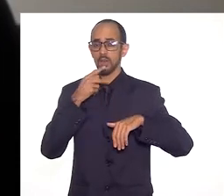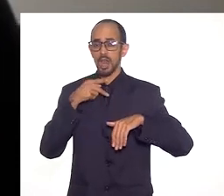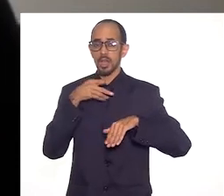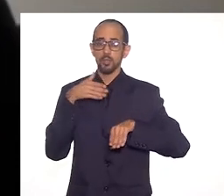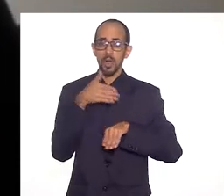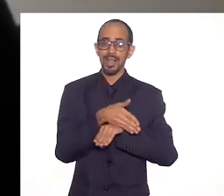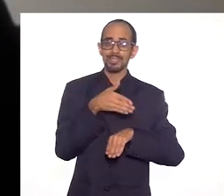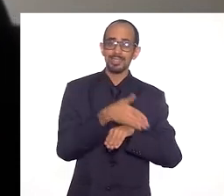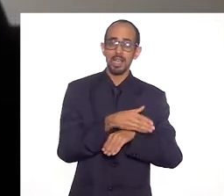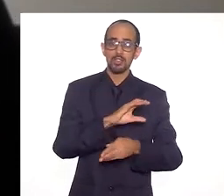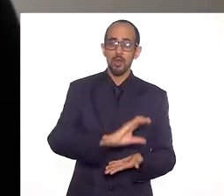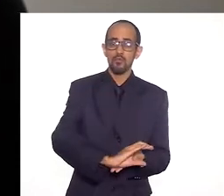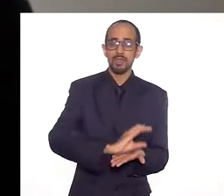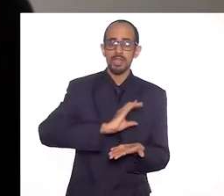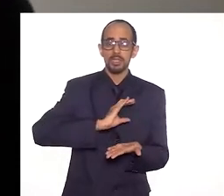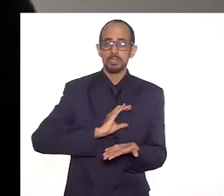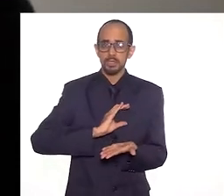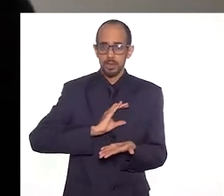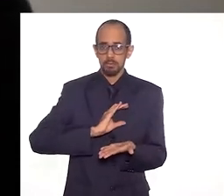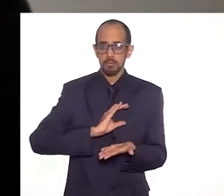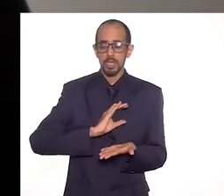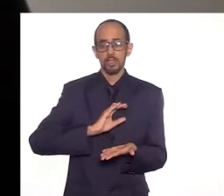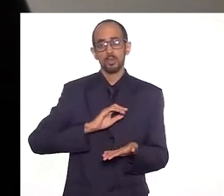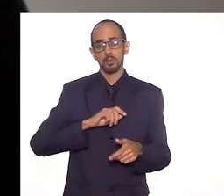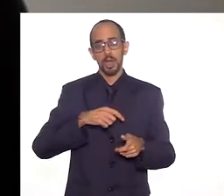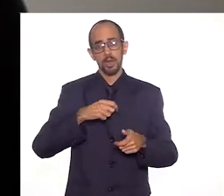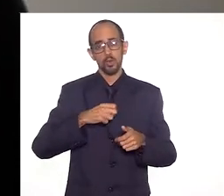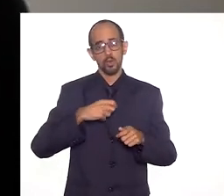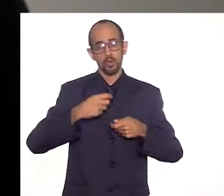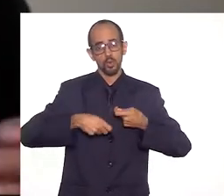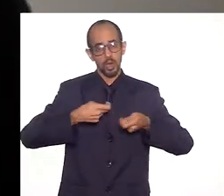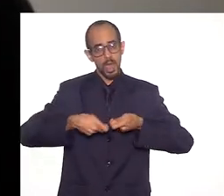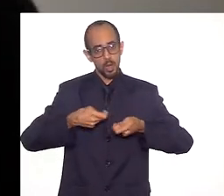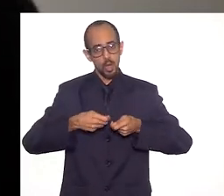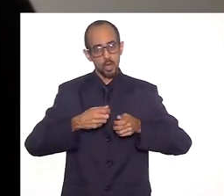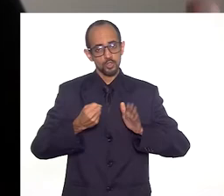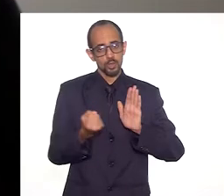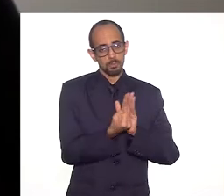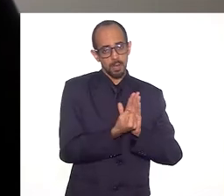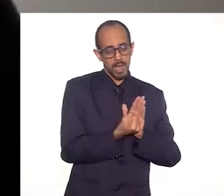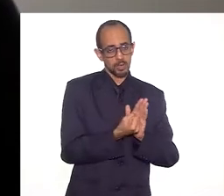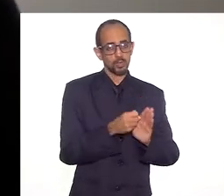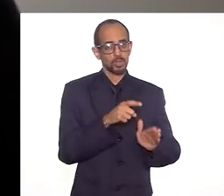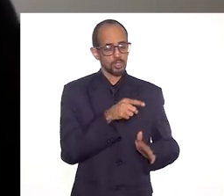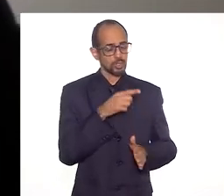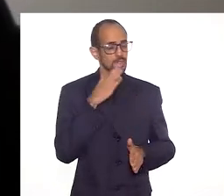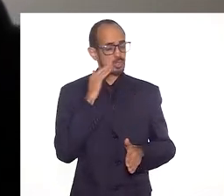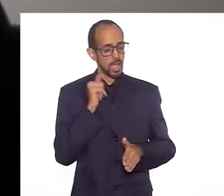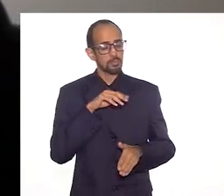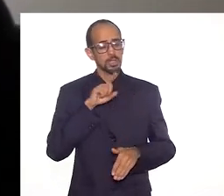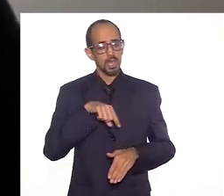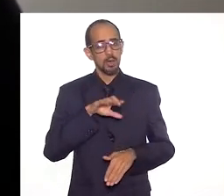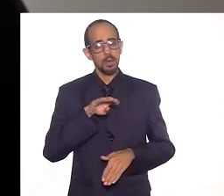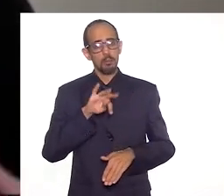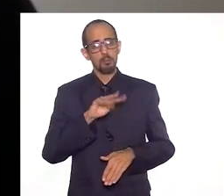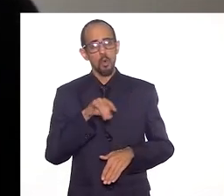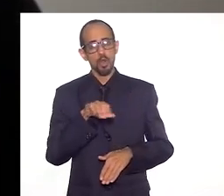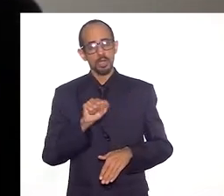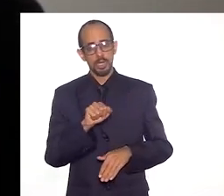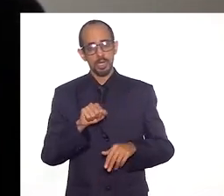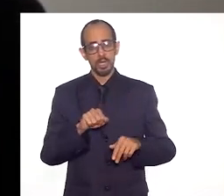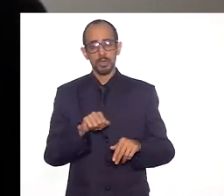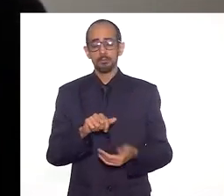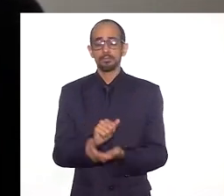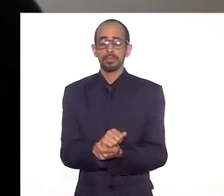do acesso aos financiamentos e voltados especificamente ao negócio de impacto, que ainda é uma bolha, que as pessoas têm pouco conhecimento sobre isso, e que